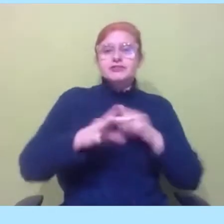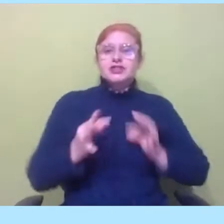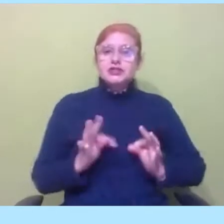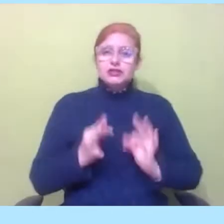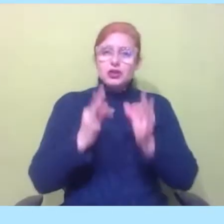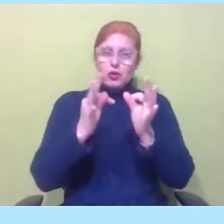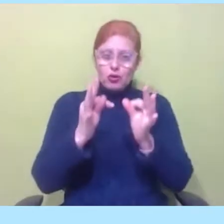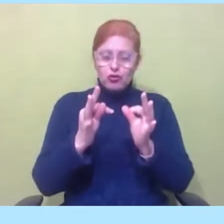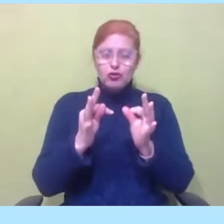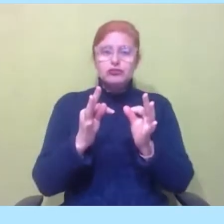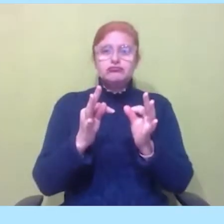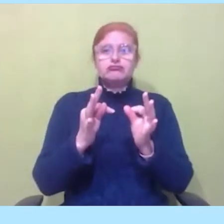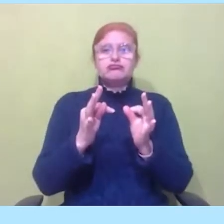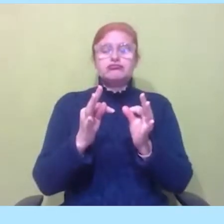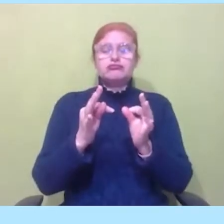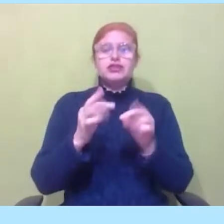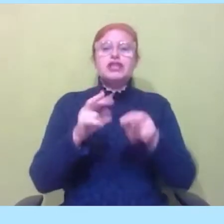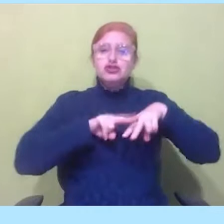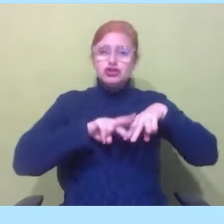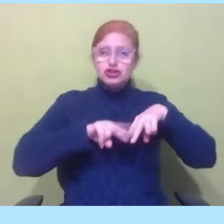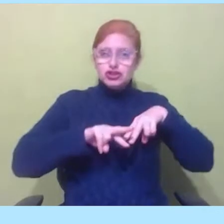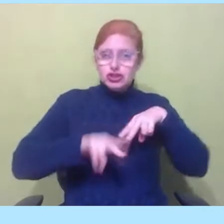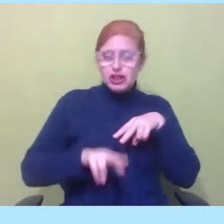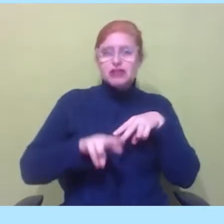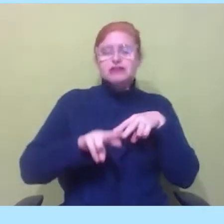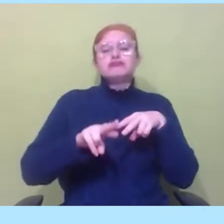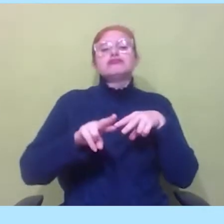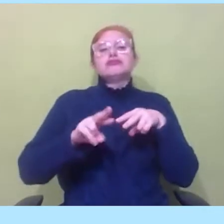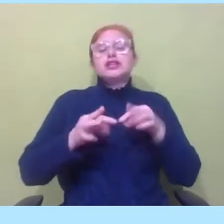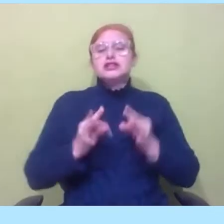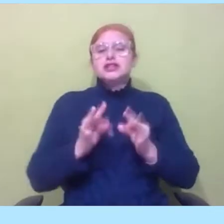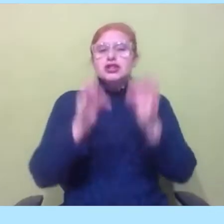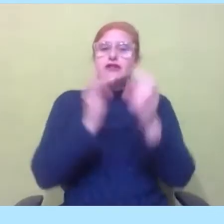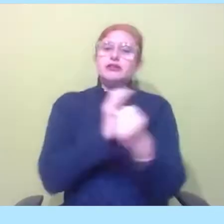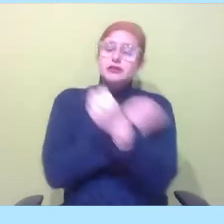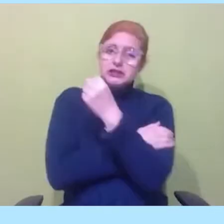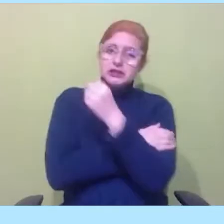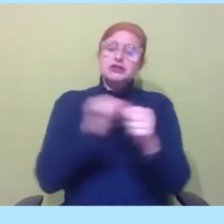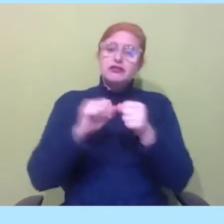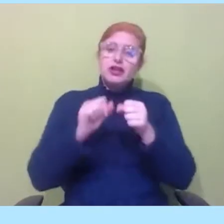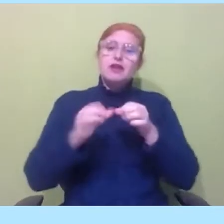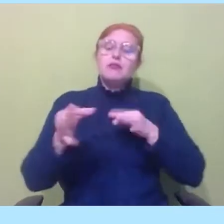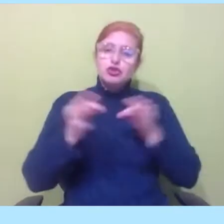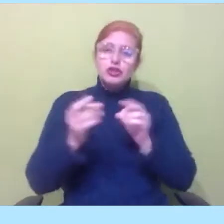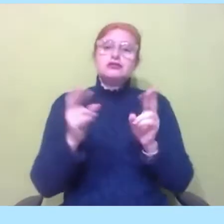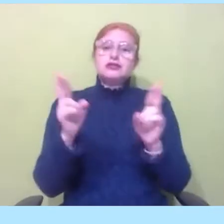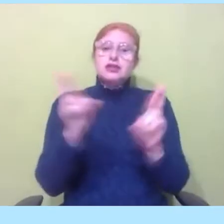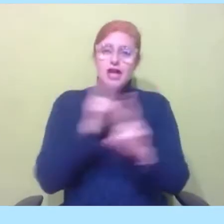e gênero, tecnologias e feminismo, então fazemos projetos que são relacionados a isso.